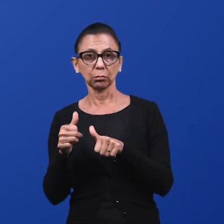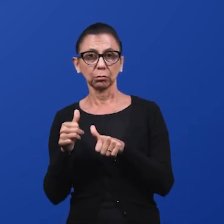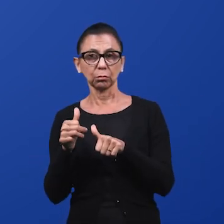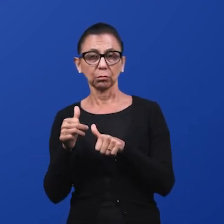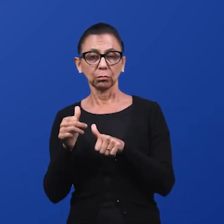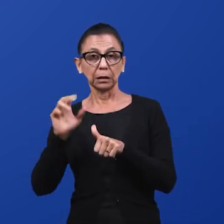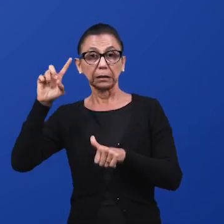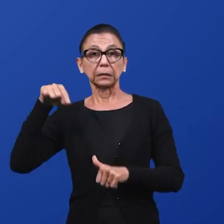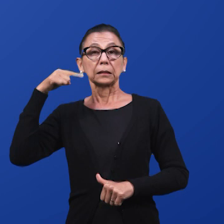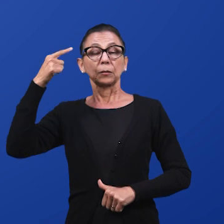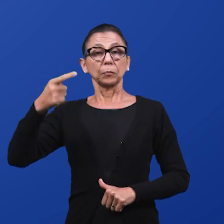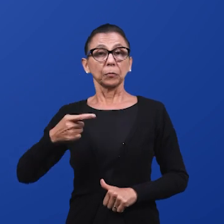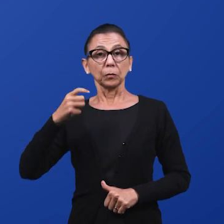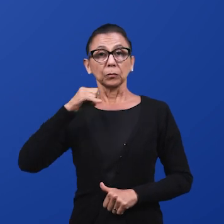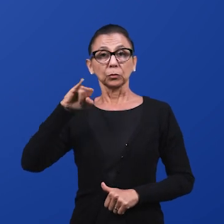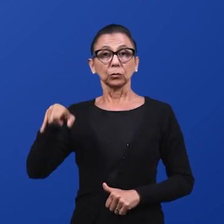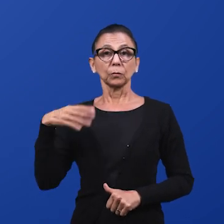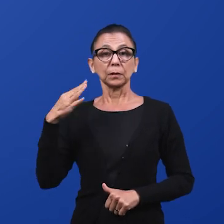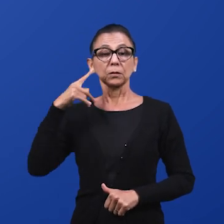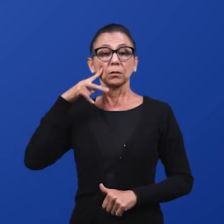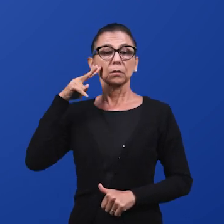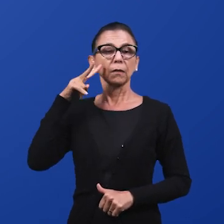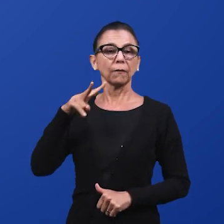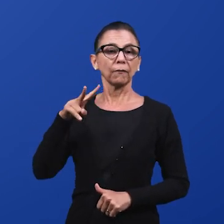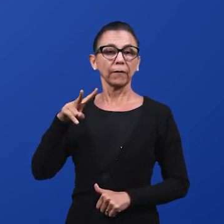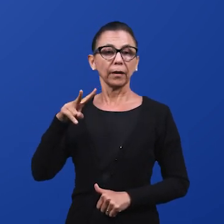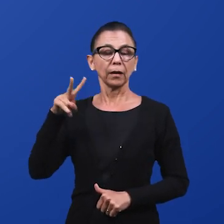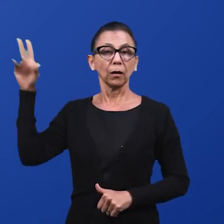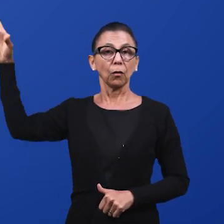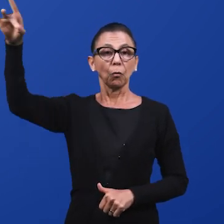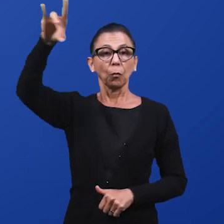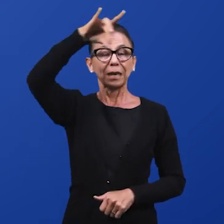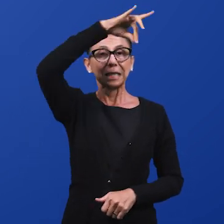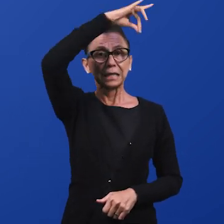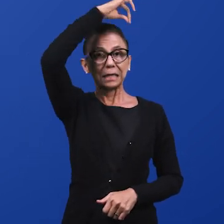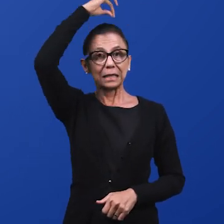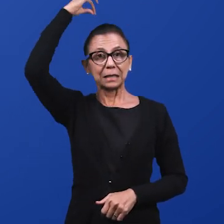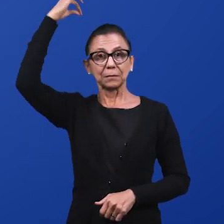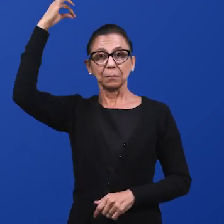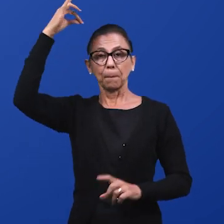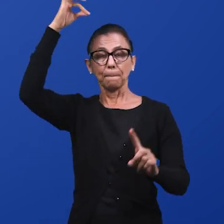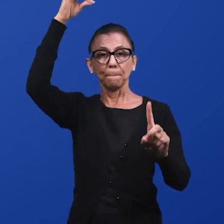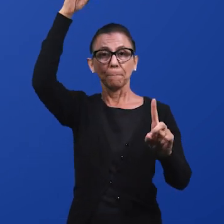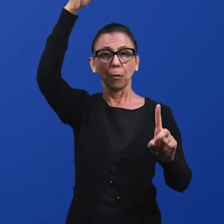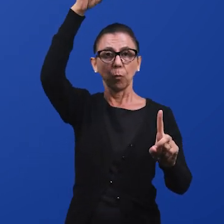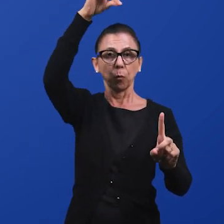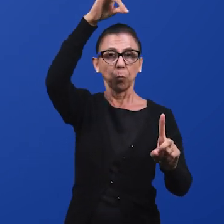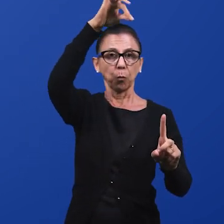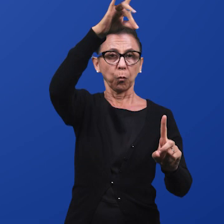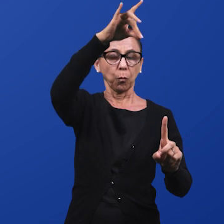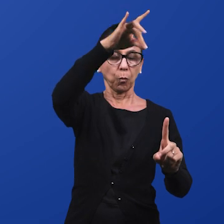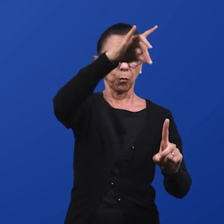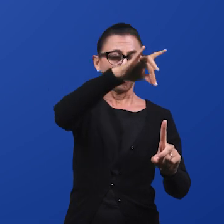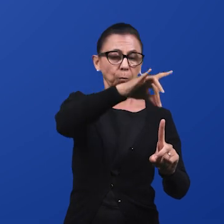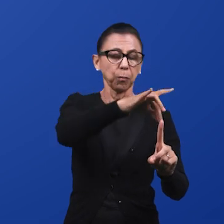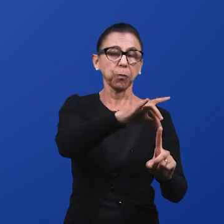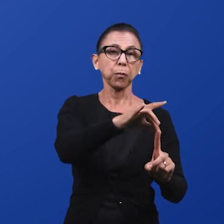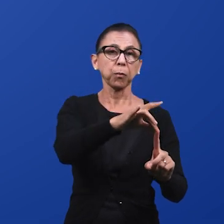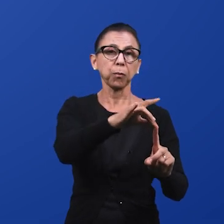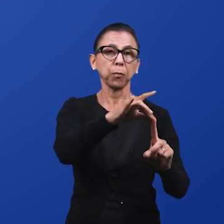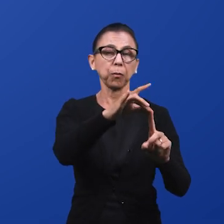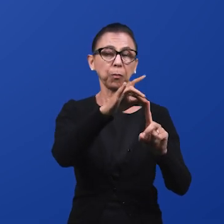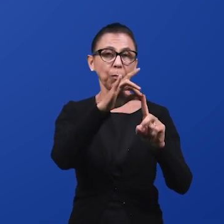de ver a manifestação ali do Espírito Santo de Deus descer sobre Jesus na